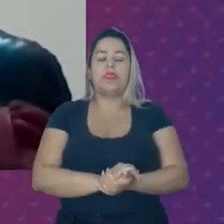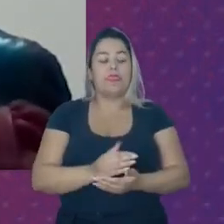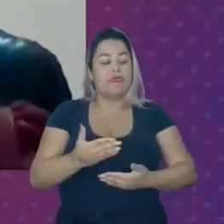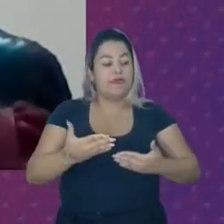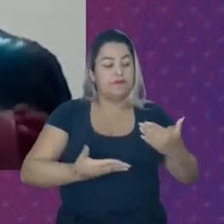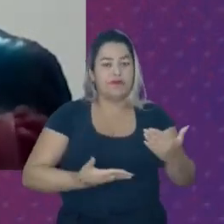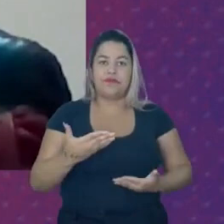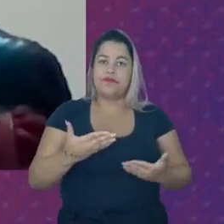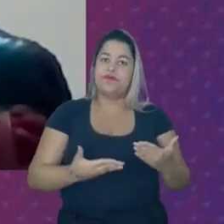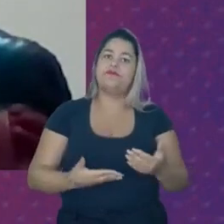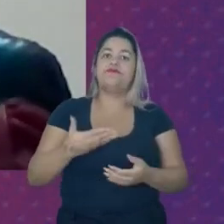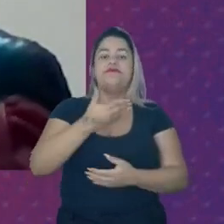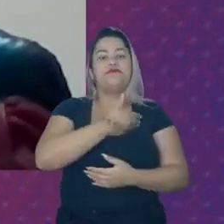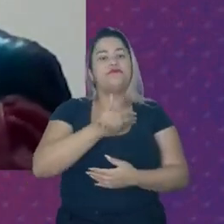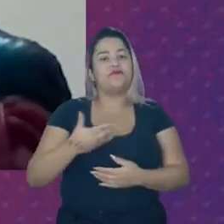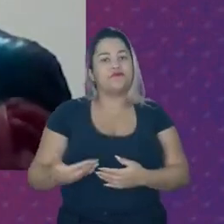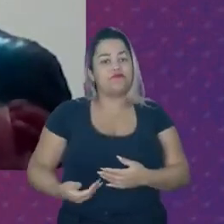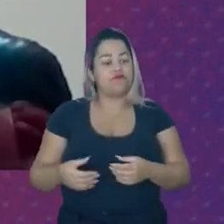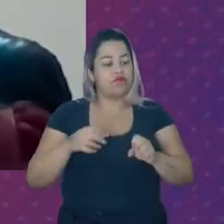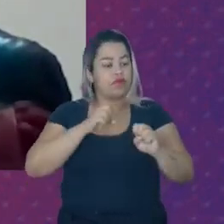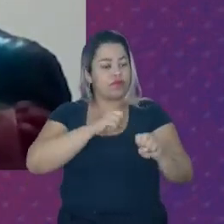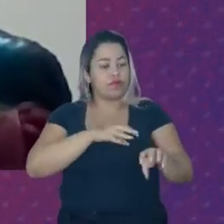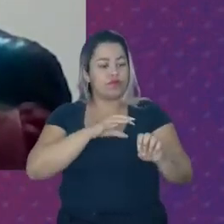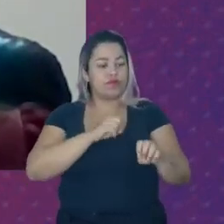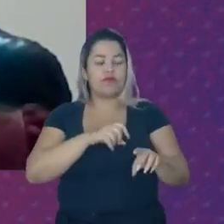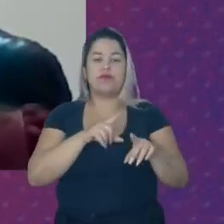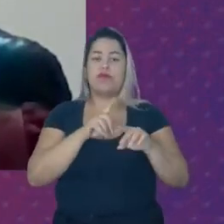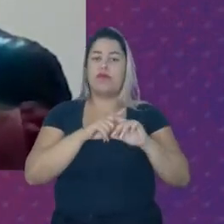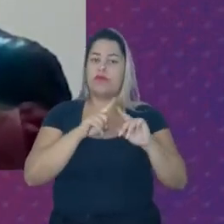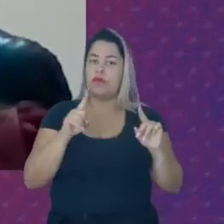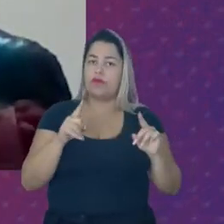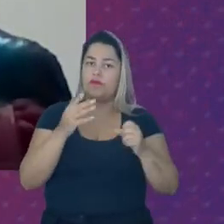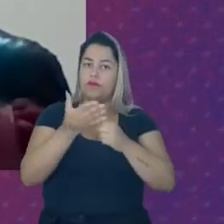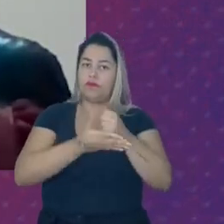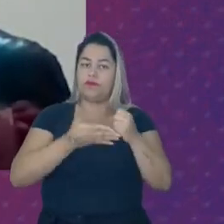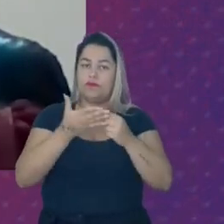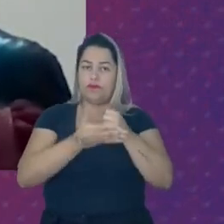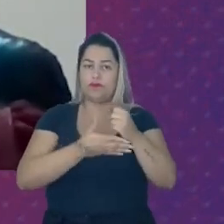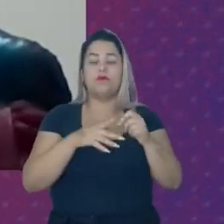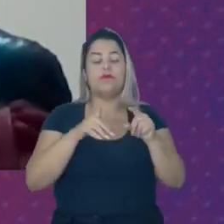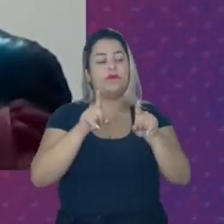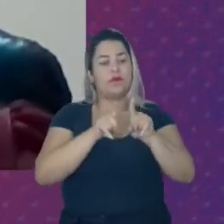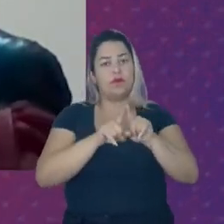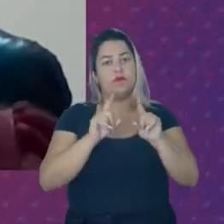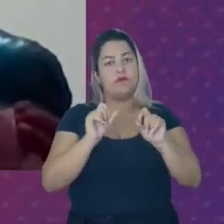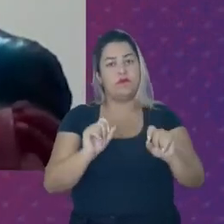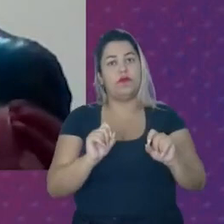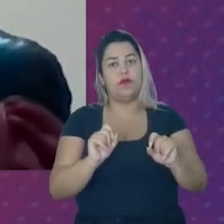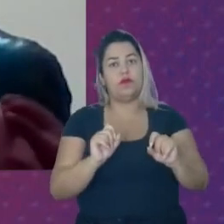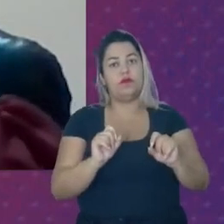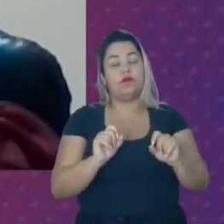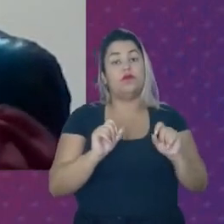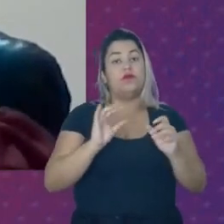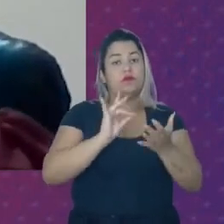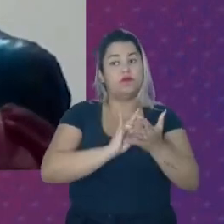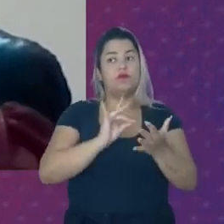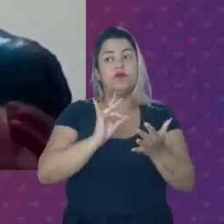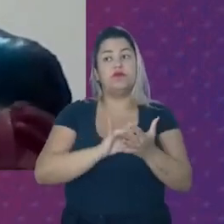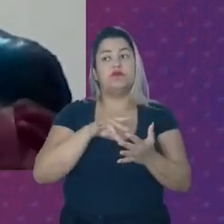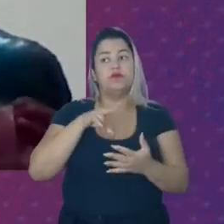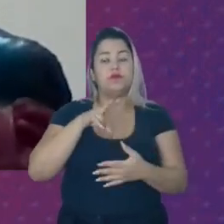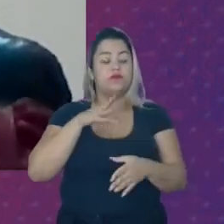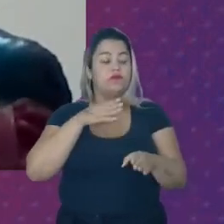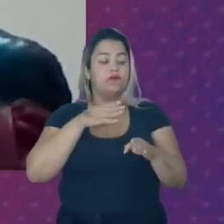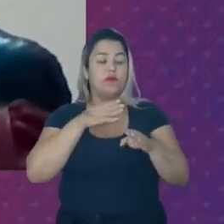de saúde, de educação, mas essa base do cadastro único ser de fato uma base sólida, verdadeira e que vá